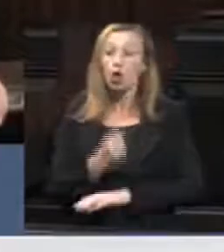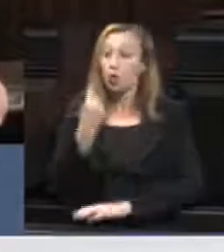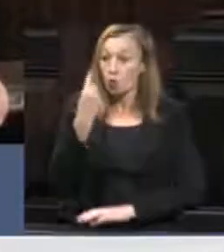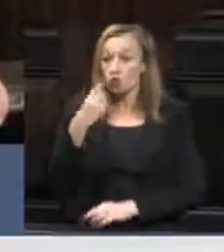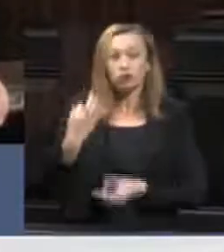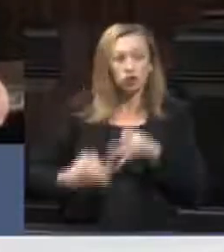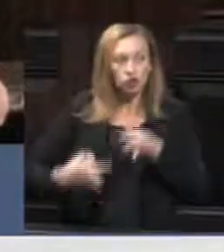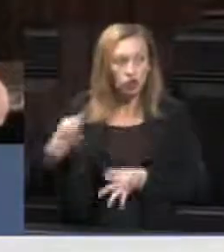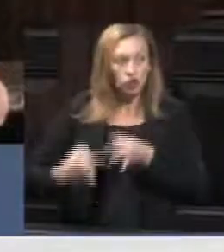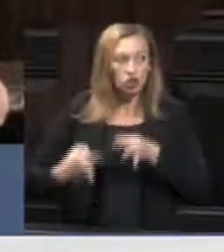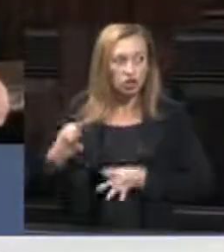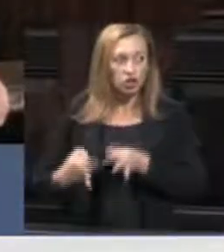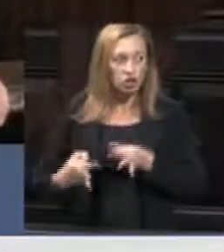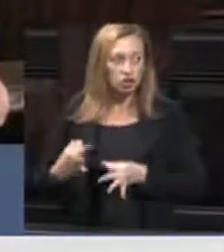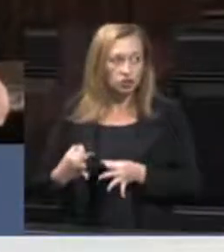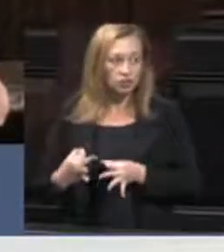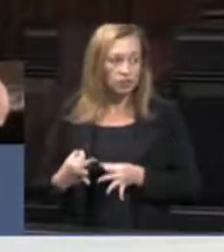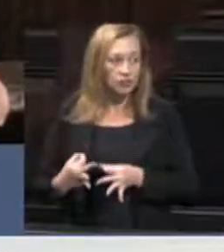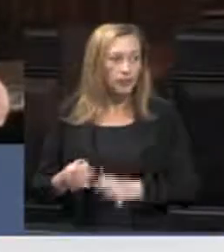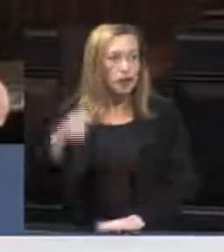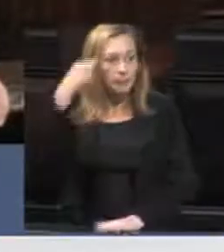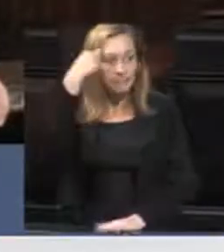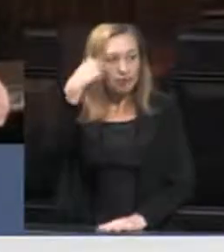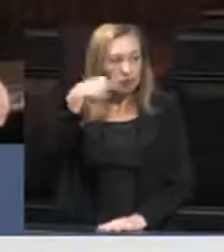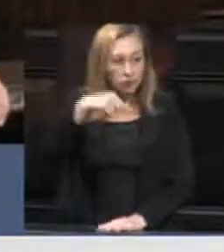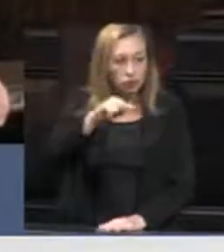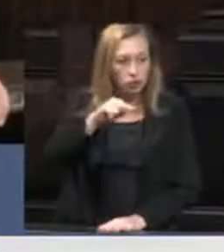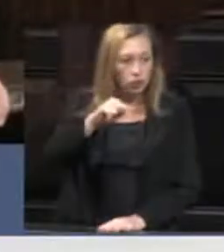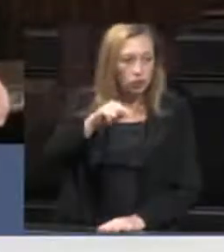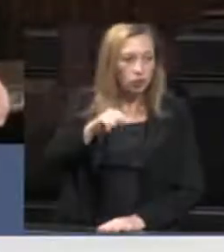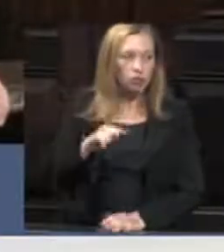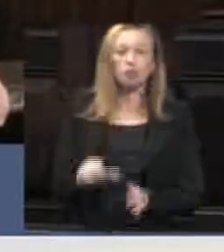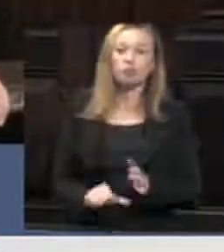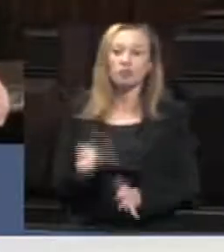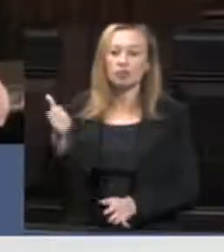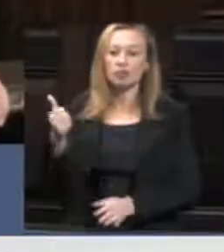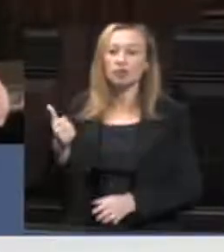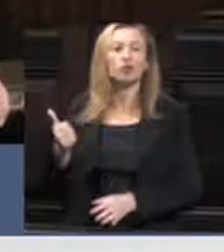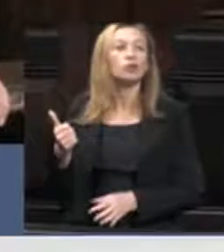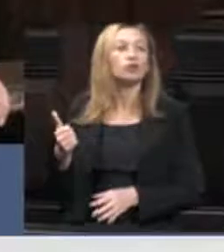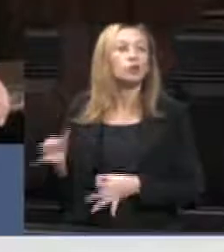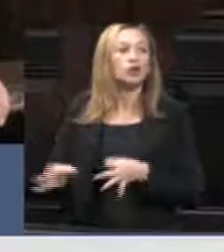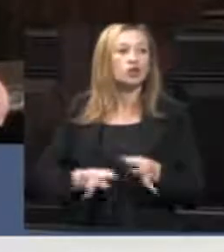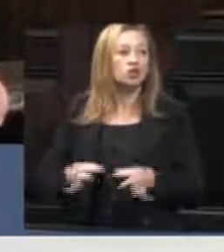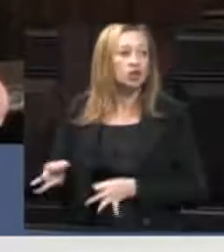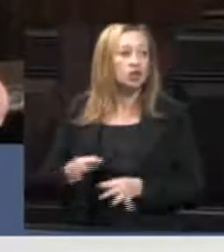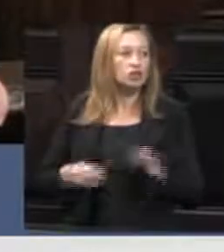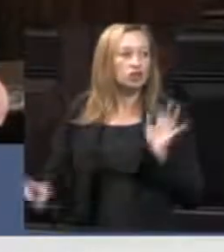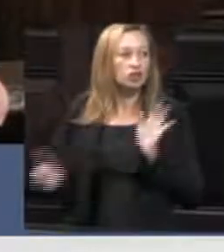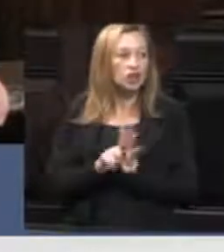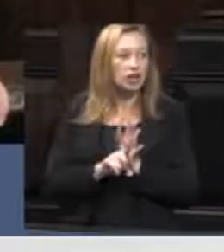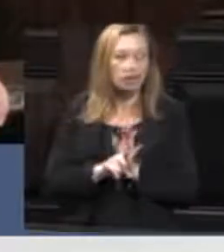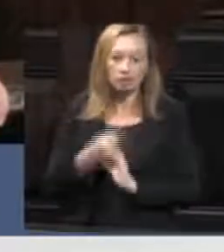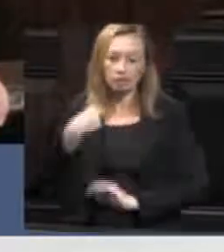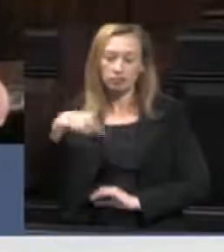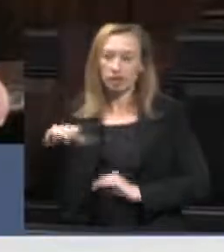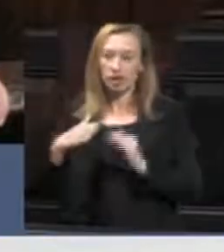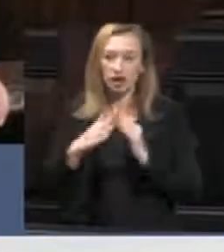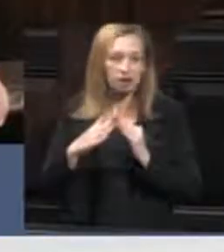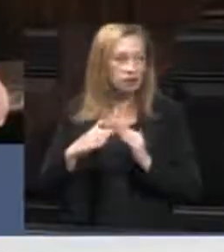de direito mandou seu primeiro projeto de lei para casa, que,